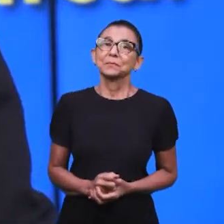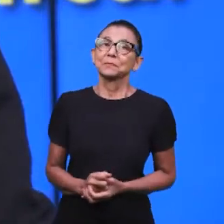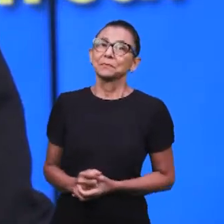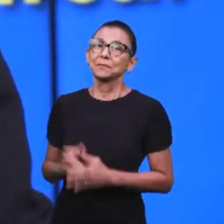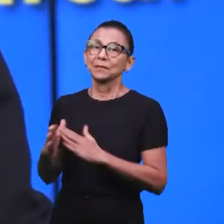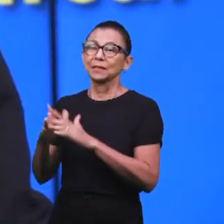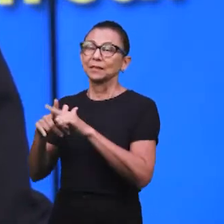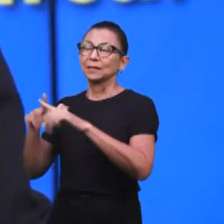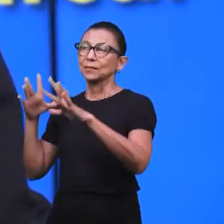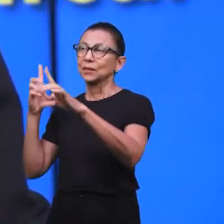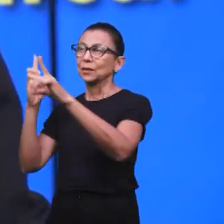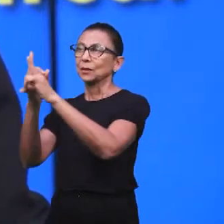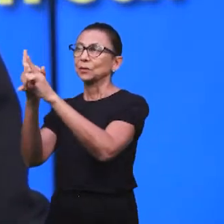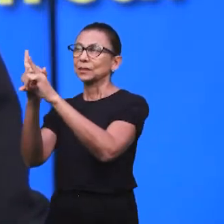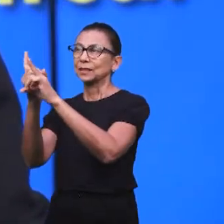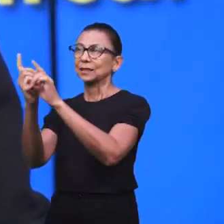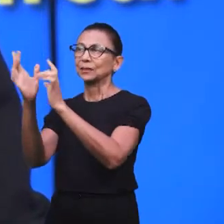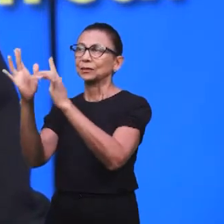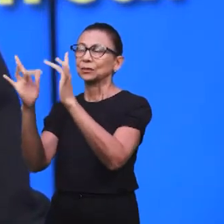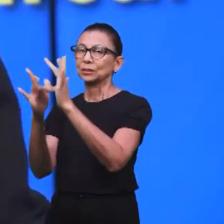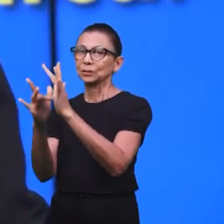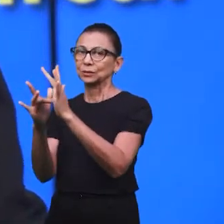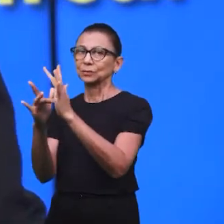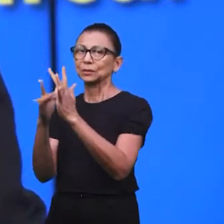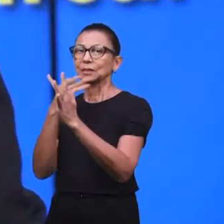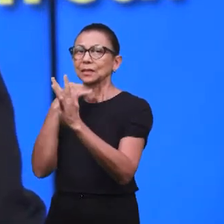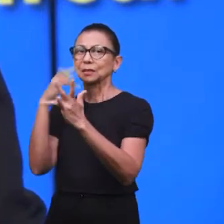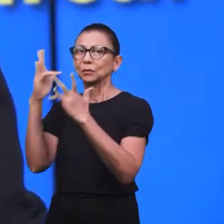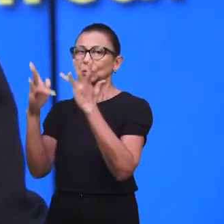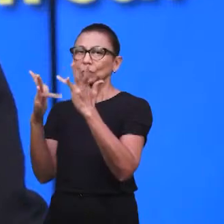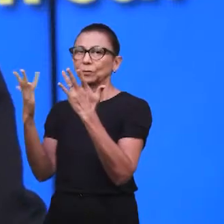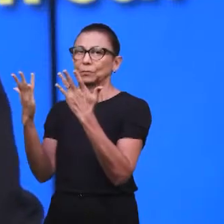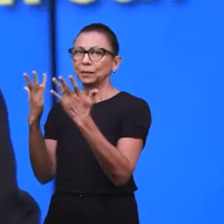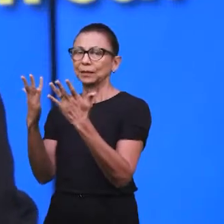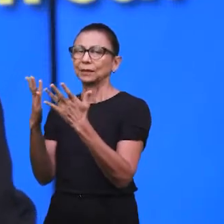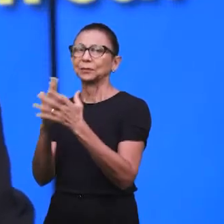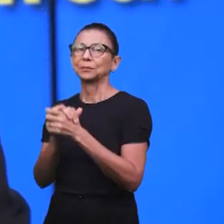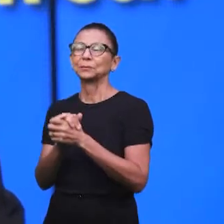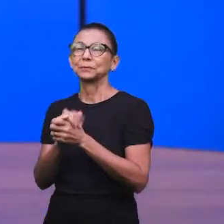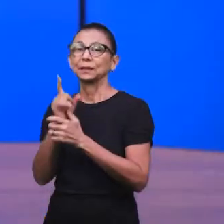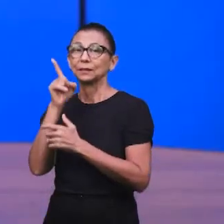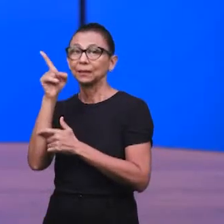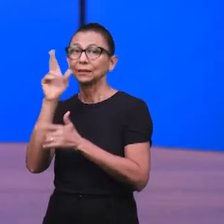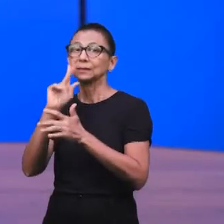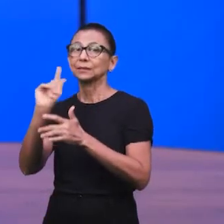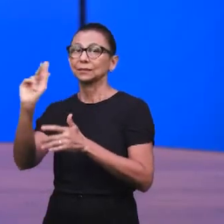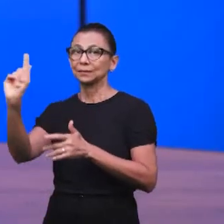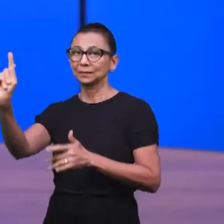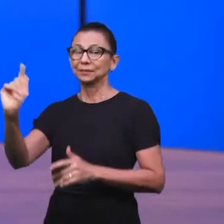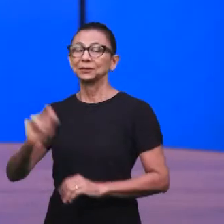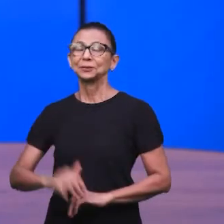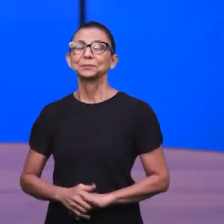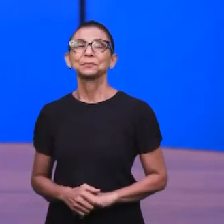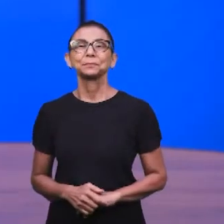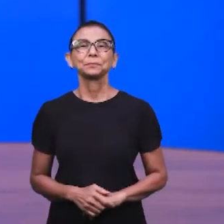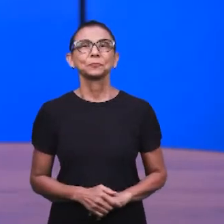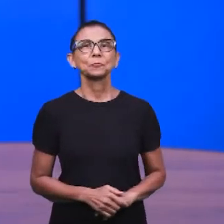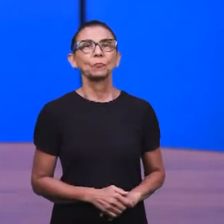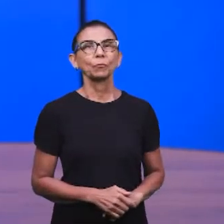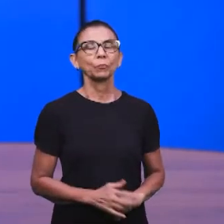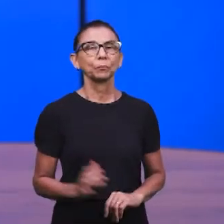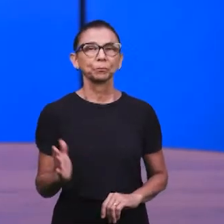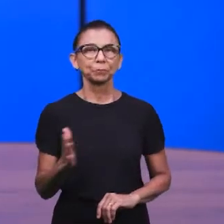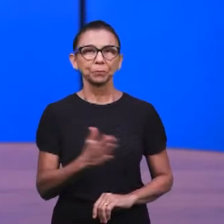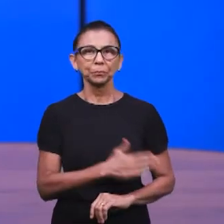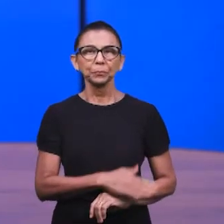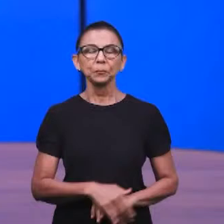sua resposta. Ela vai encontrar-se com o noivo na eternidade. Glória a Jesus. Muito bem. Amém, irmãos? Terminando a primeira pergunta, vamos